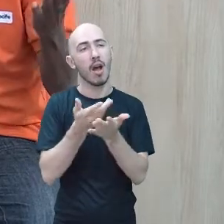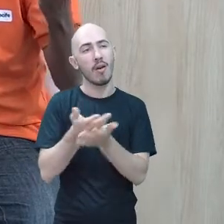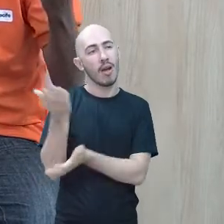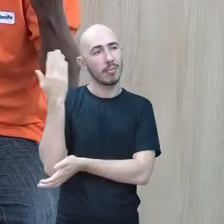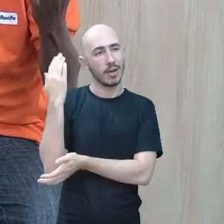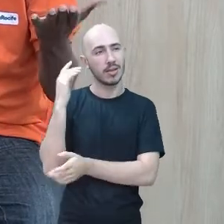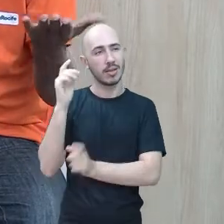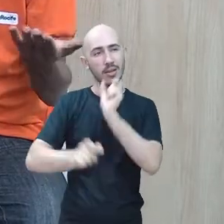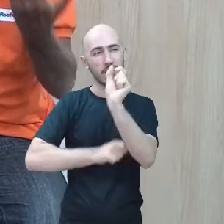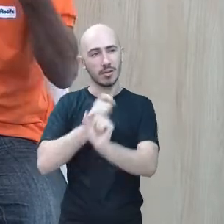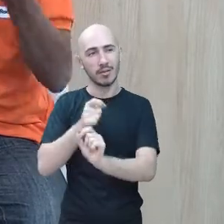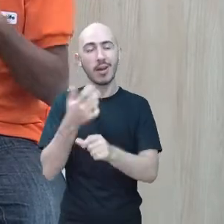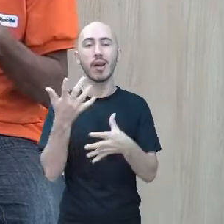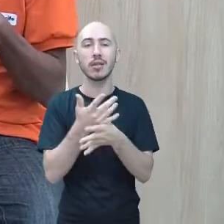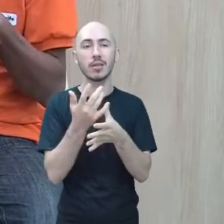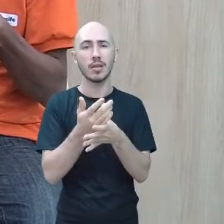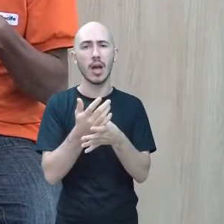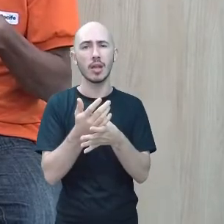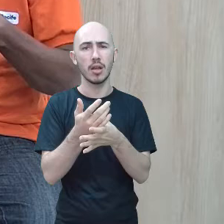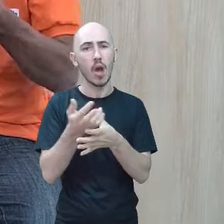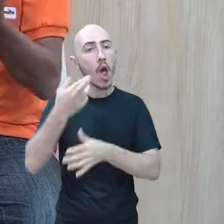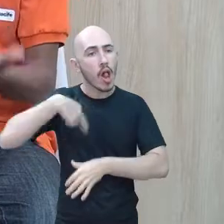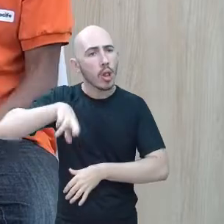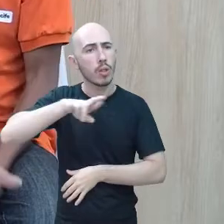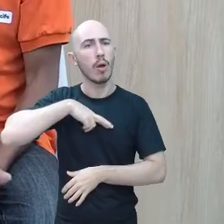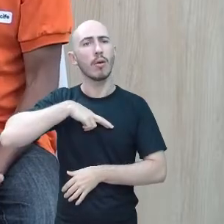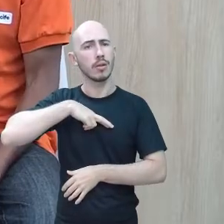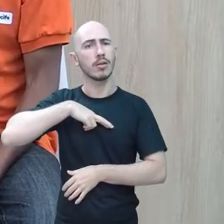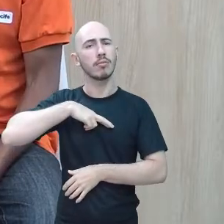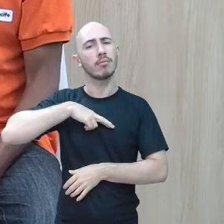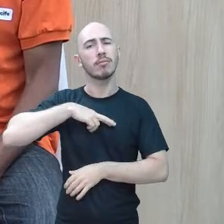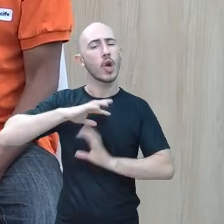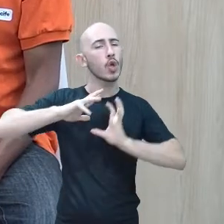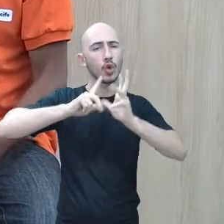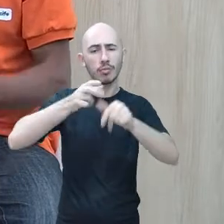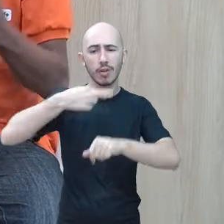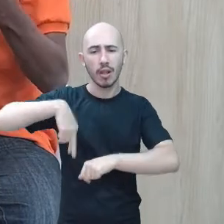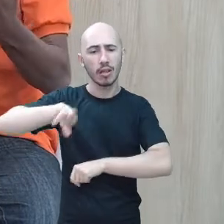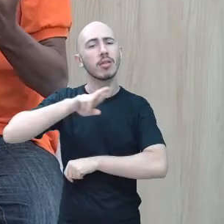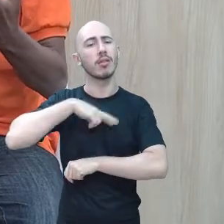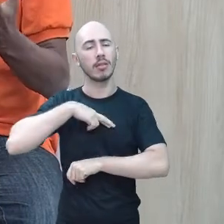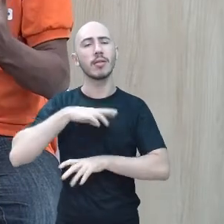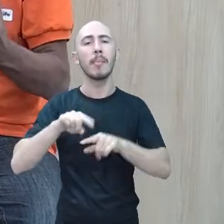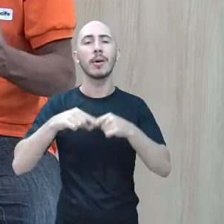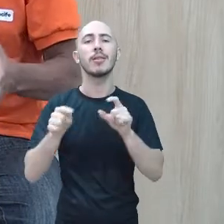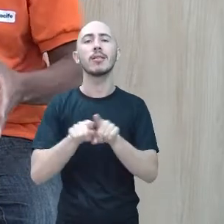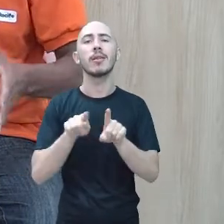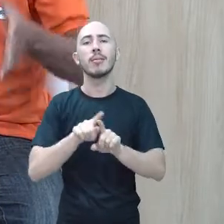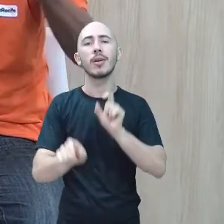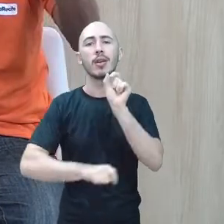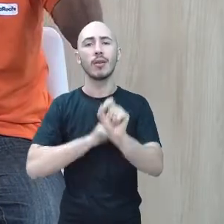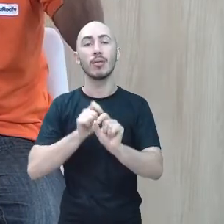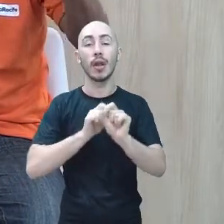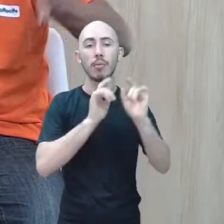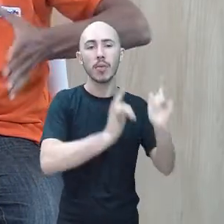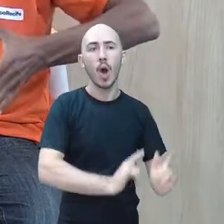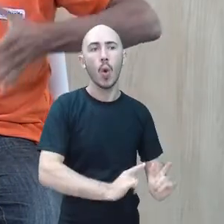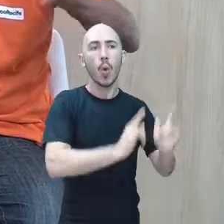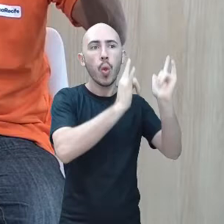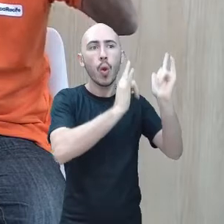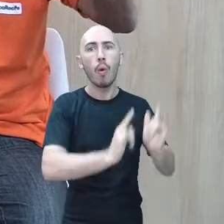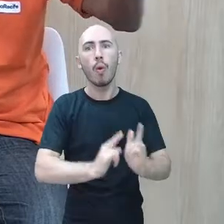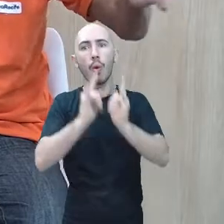falar que a cidade nos pertence. A cidade é de todos. Mas vocês viram também a questão da verticalização das